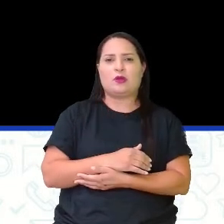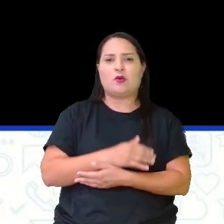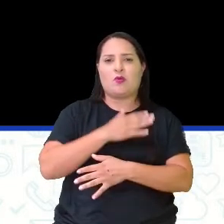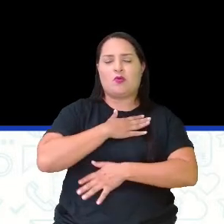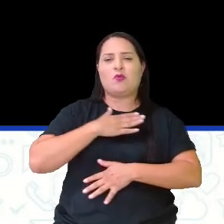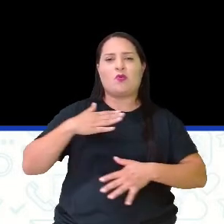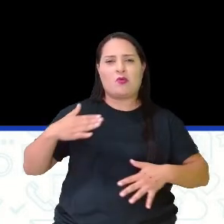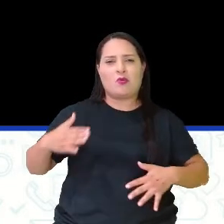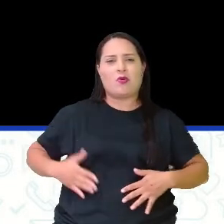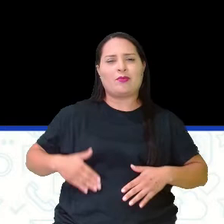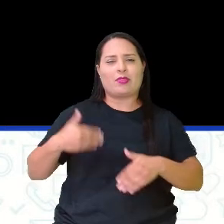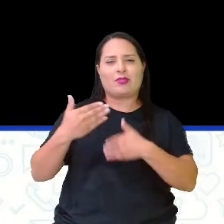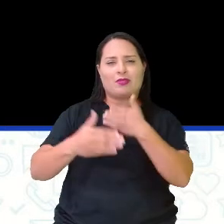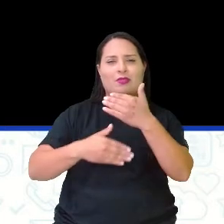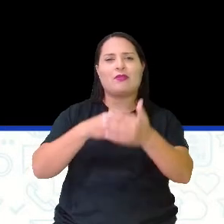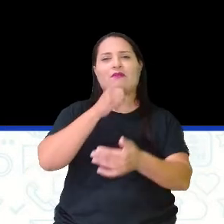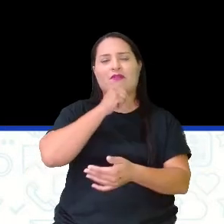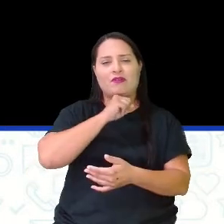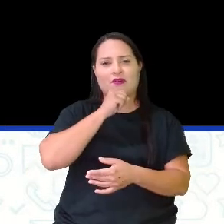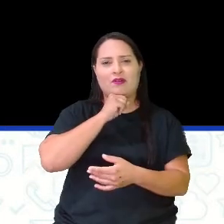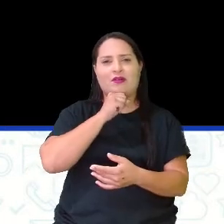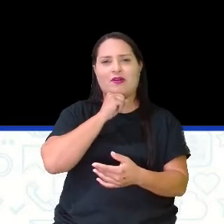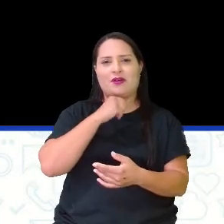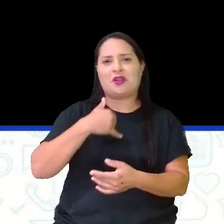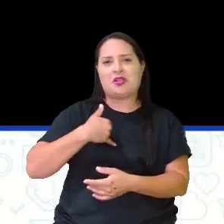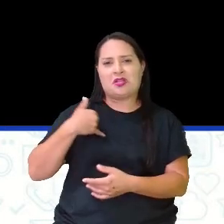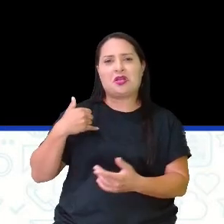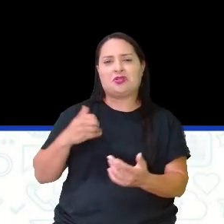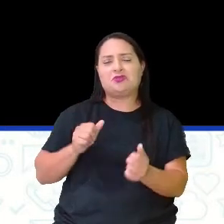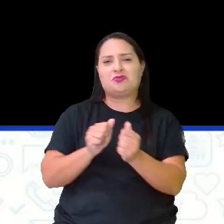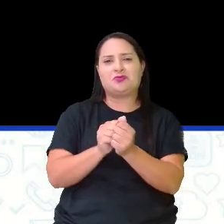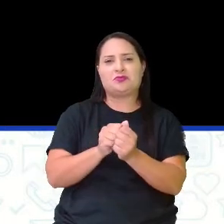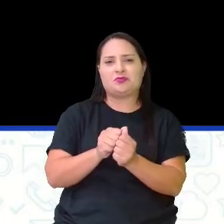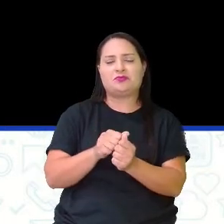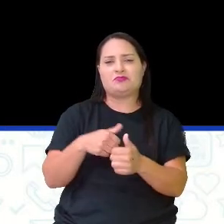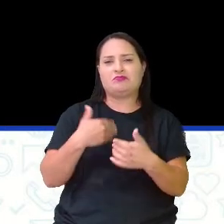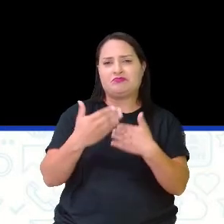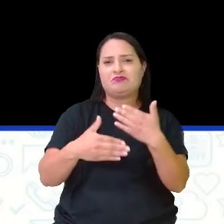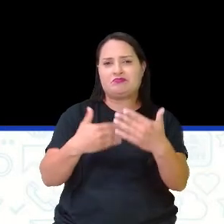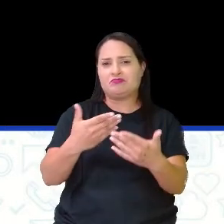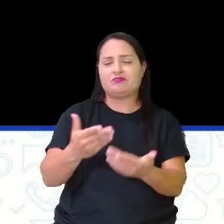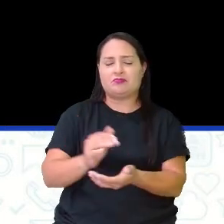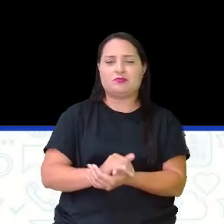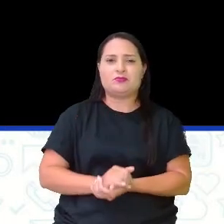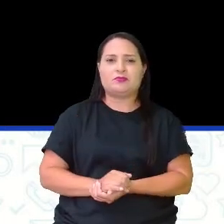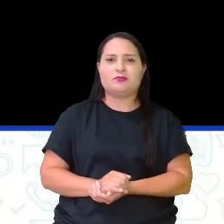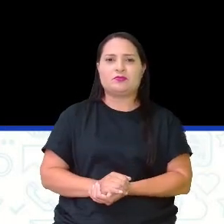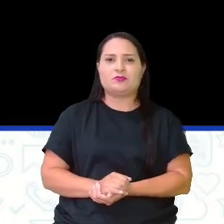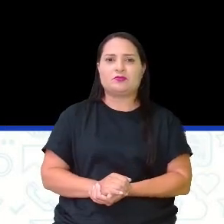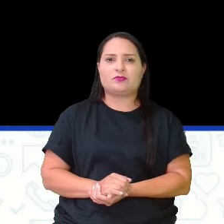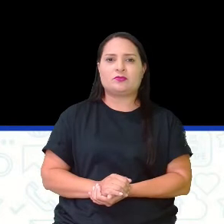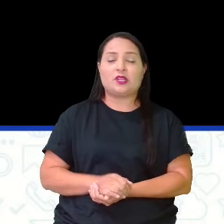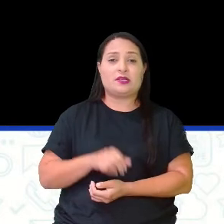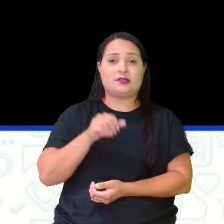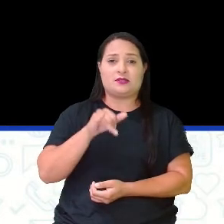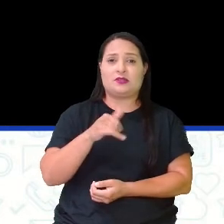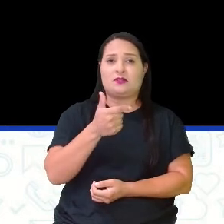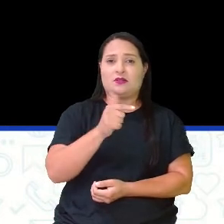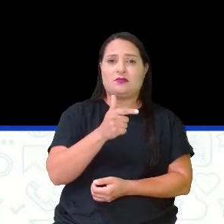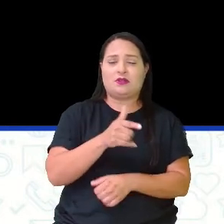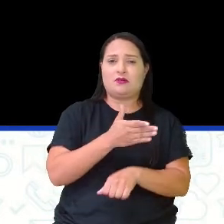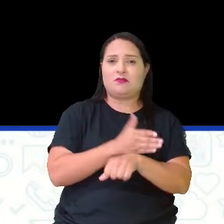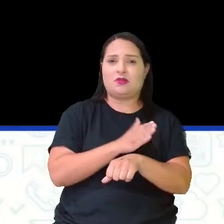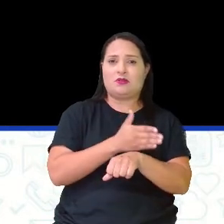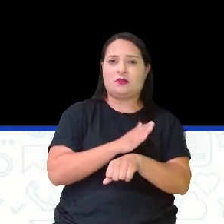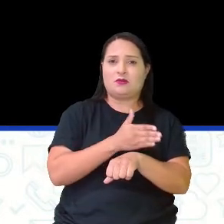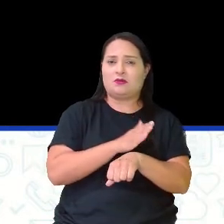gente, não é só a idade, né? As funções do nosso corpo, elas vão envelhecendo também. Então, se você não pratica, quanto